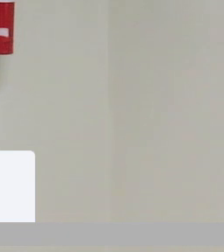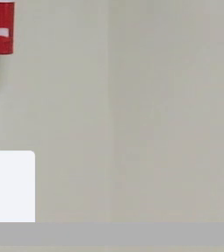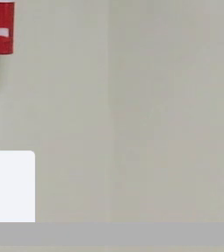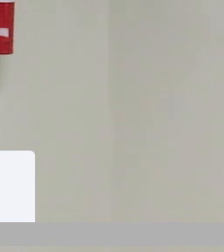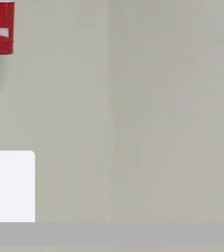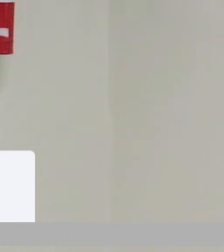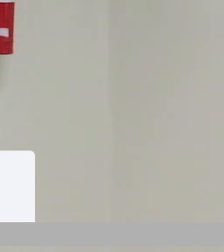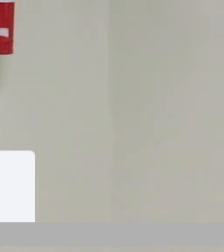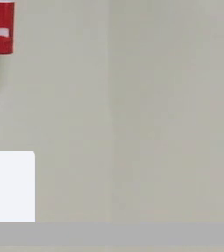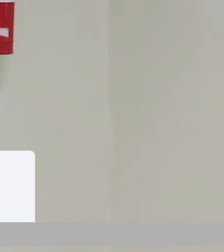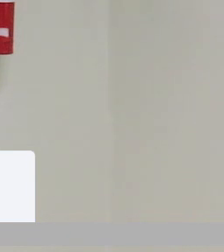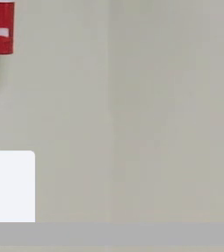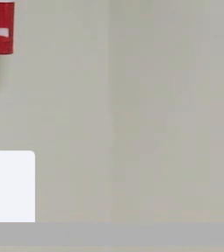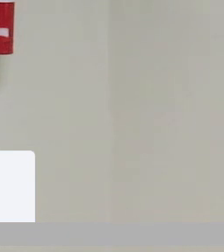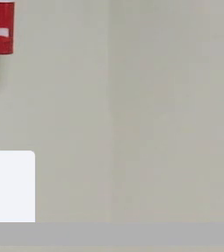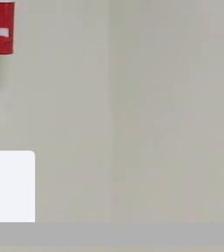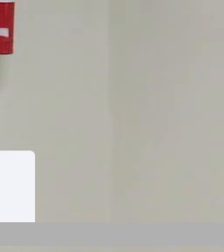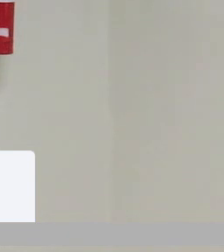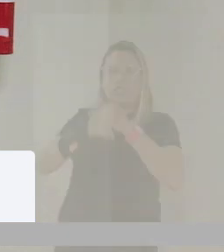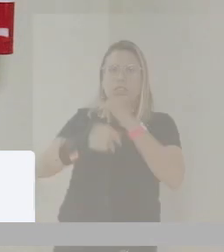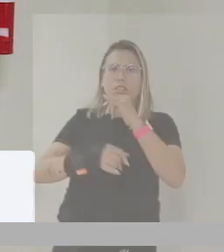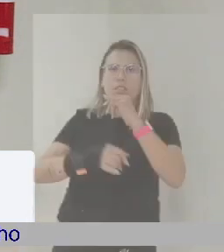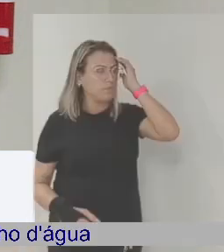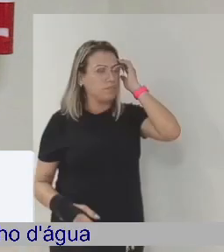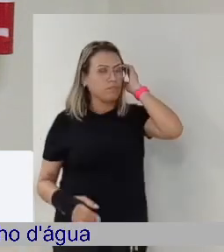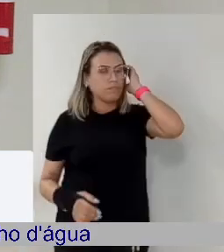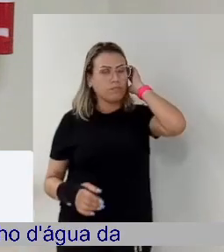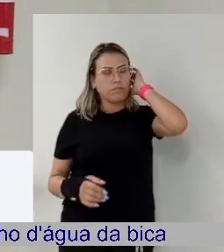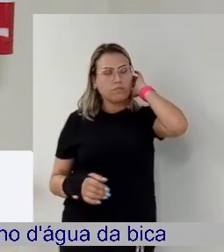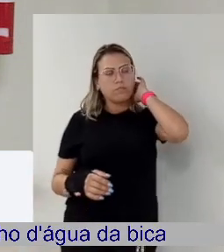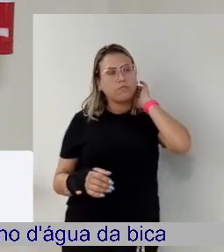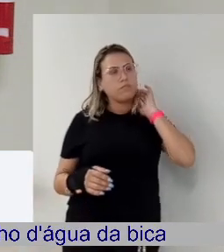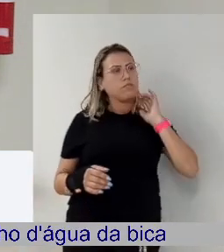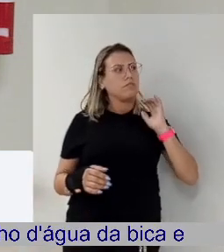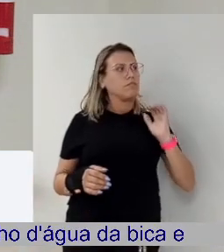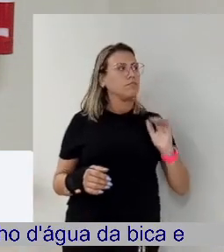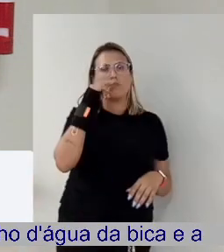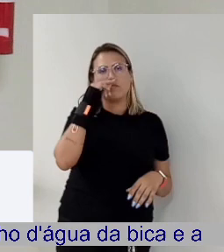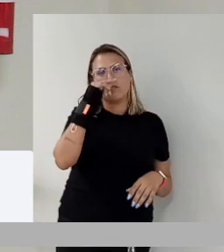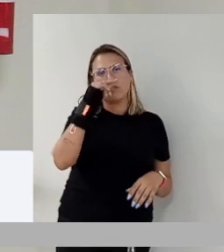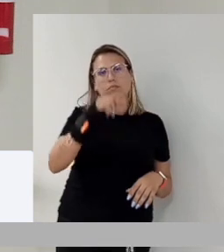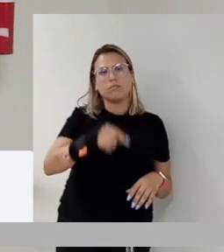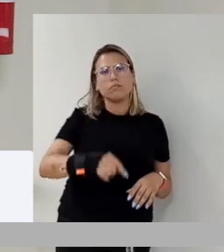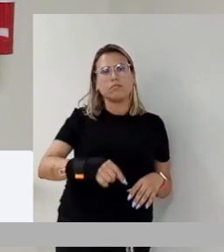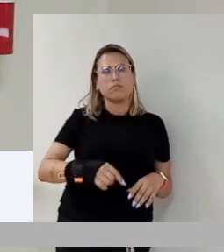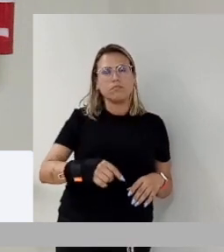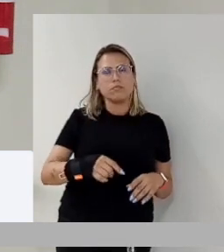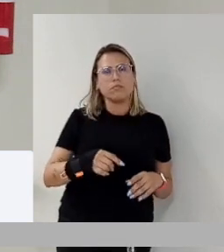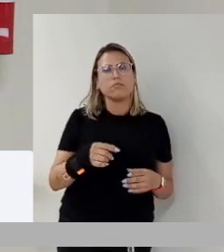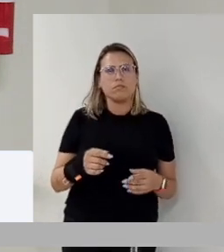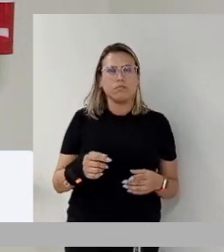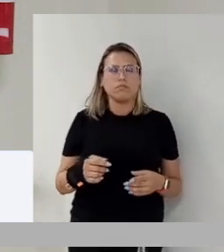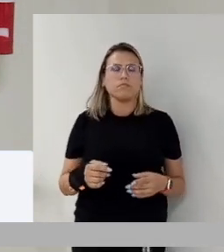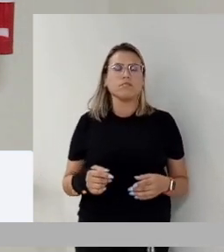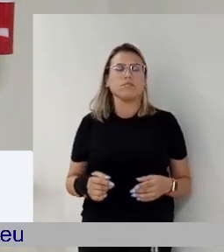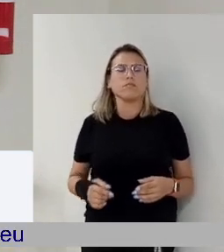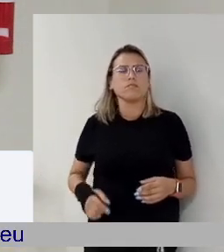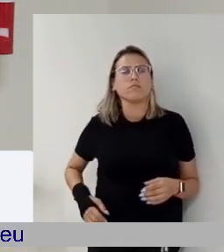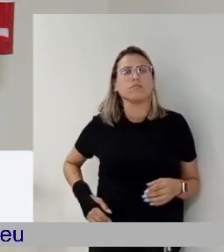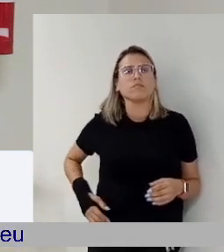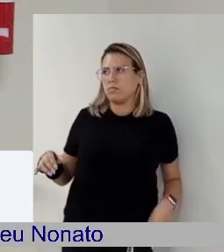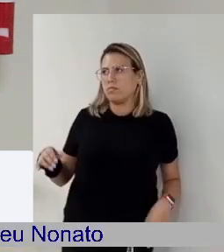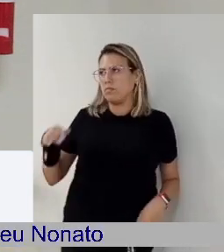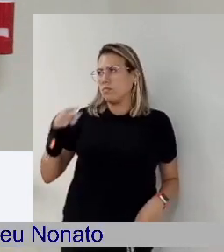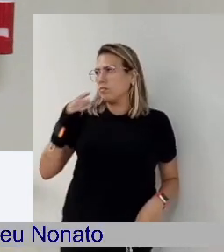nesse momento FM liberdad olho da água da bica e a plateia aqui assistente pessoa do seu Nonato